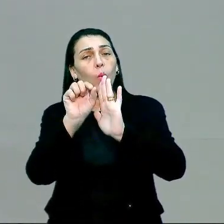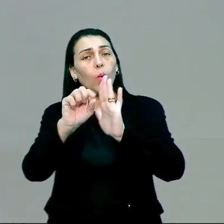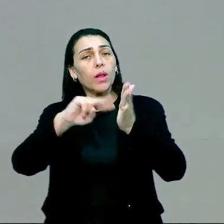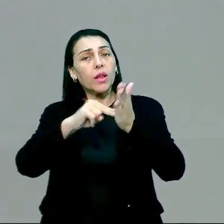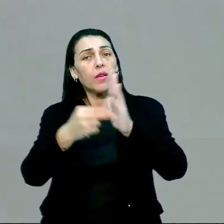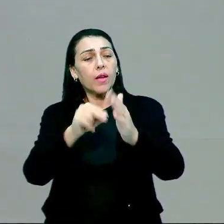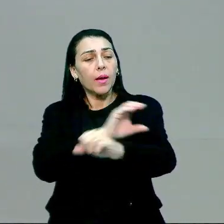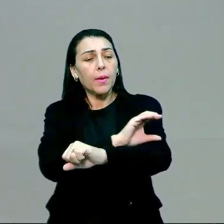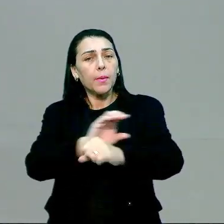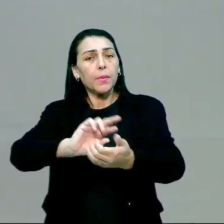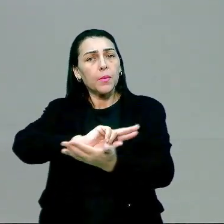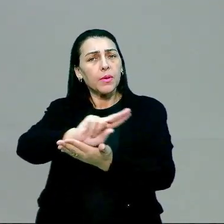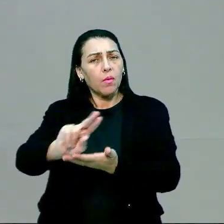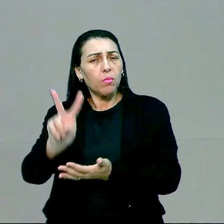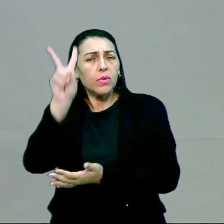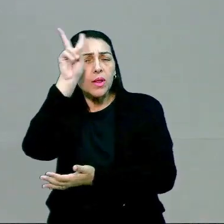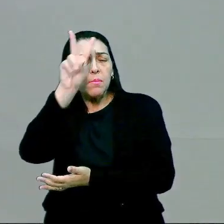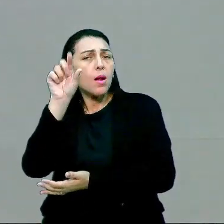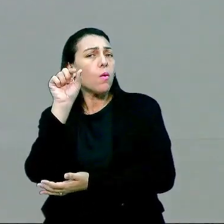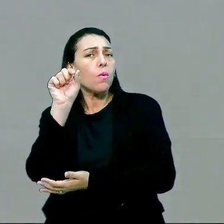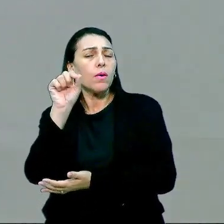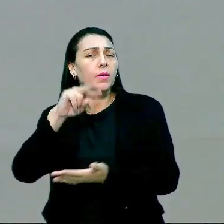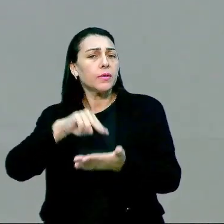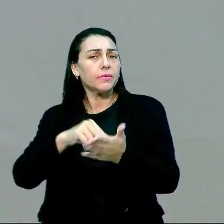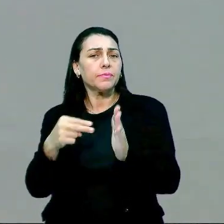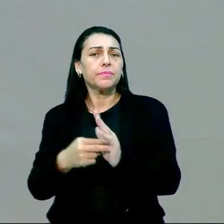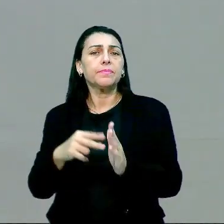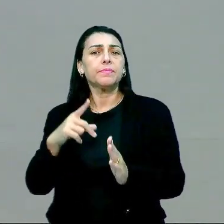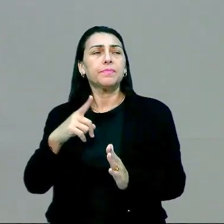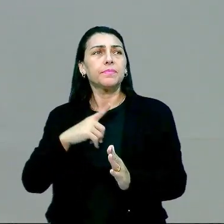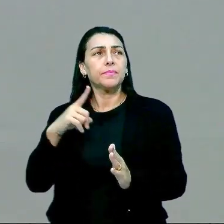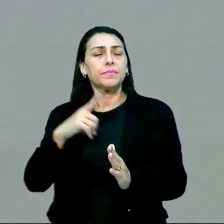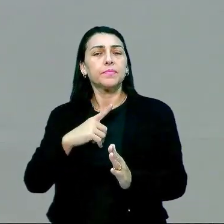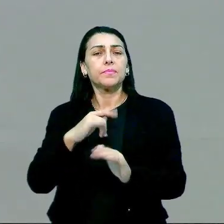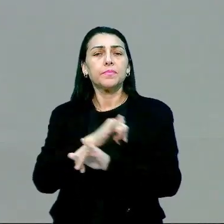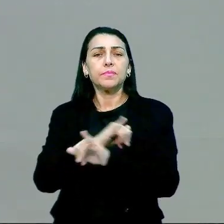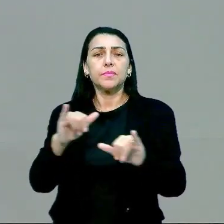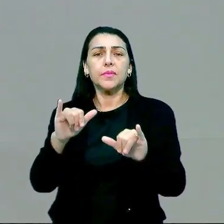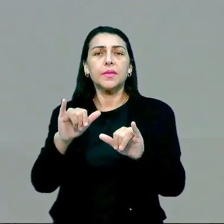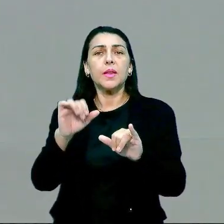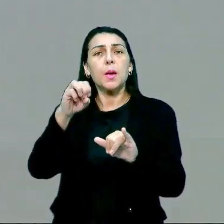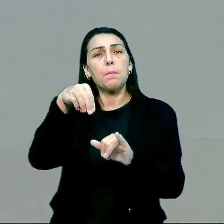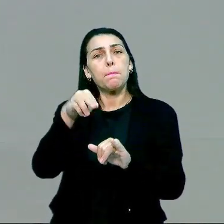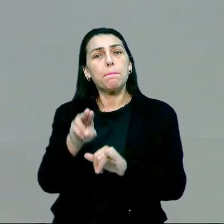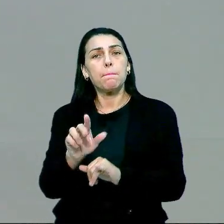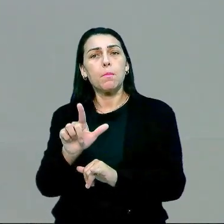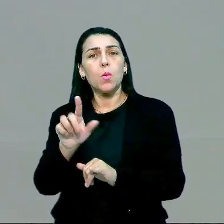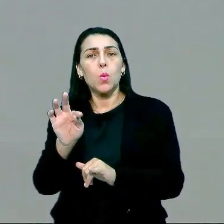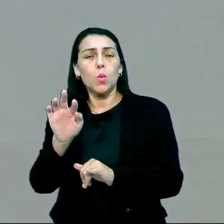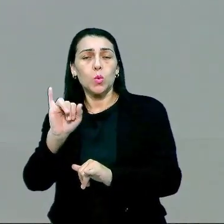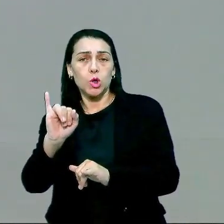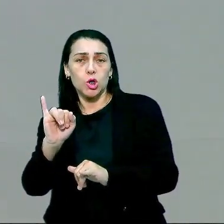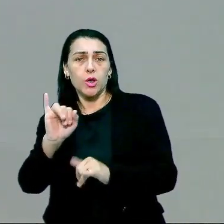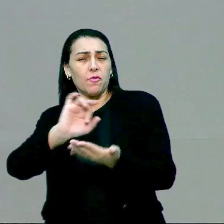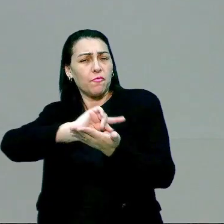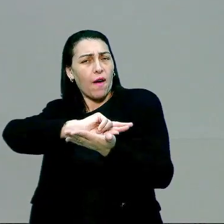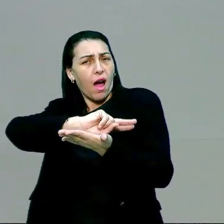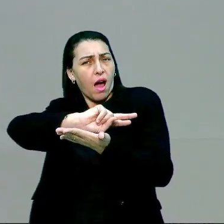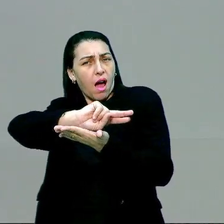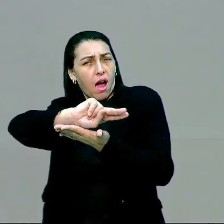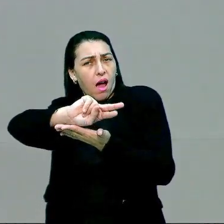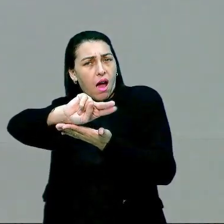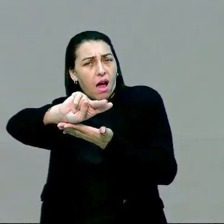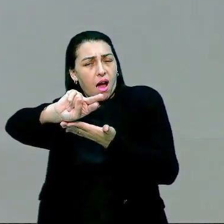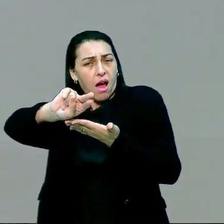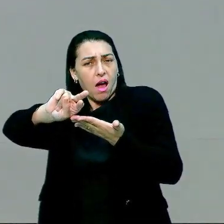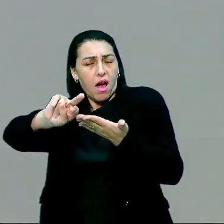vamos relembrar o que é multiculturalismo? Nós temos aí a formação multi, né, de